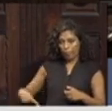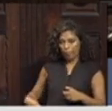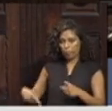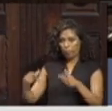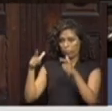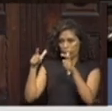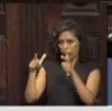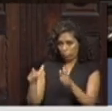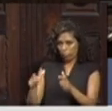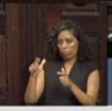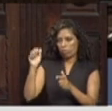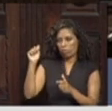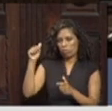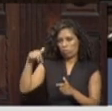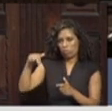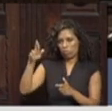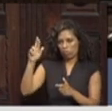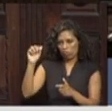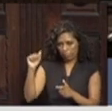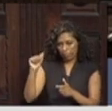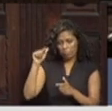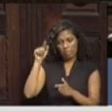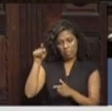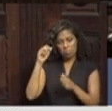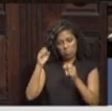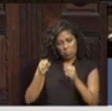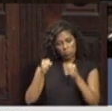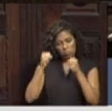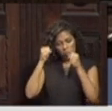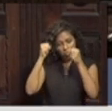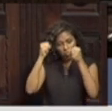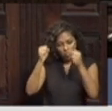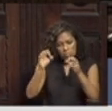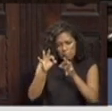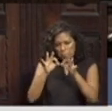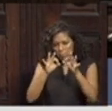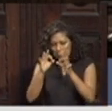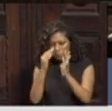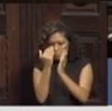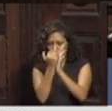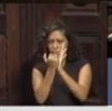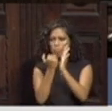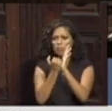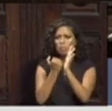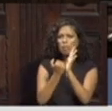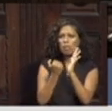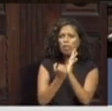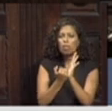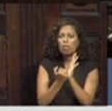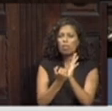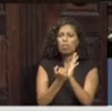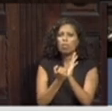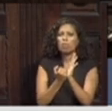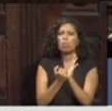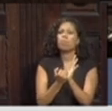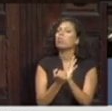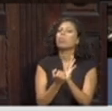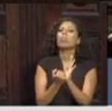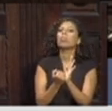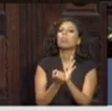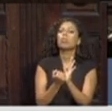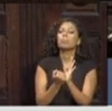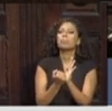Por isso, eu quero ressaltar aqui, desta tribuna, os esforços que vêm sendo feitos pelo